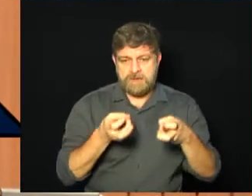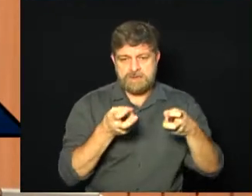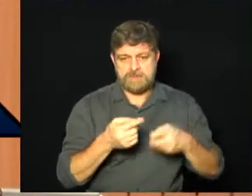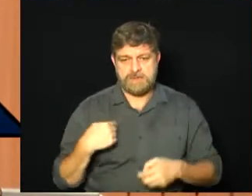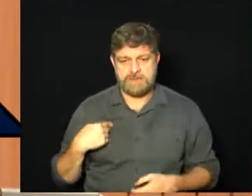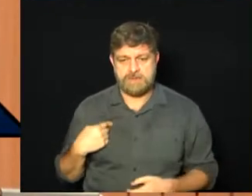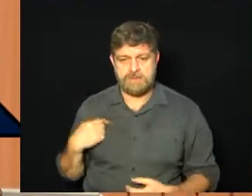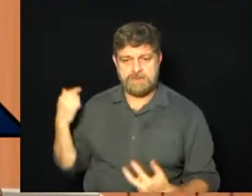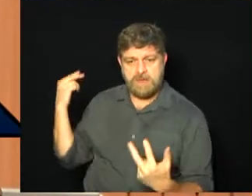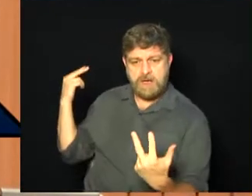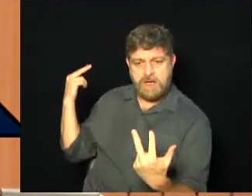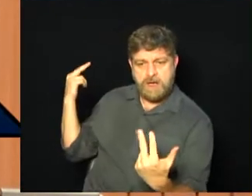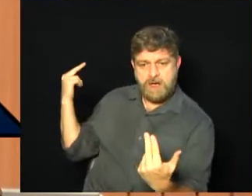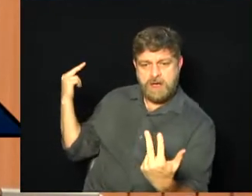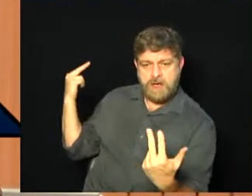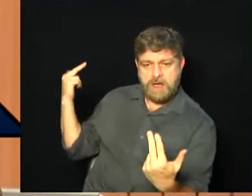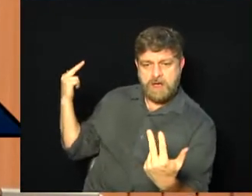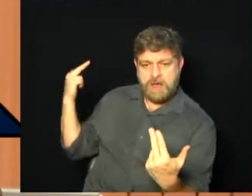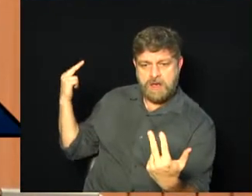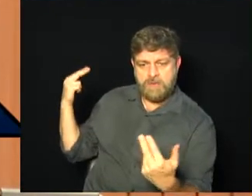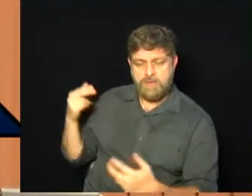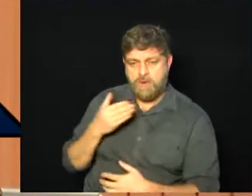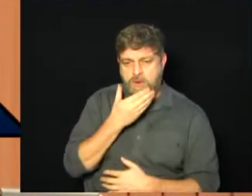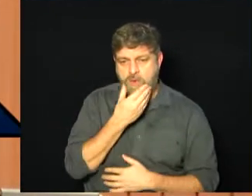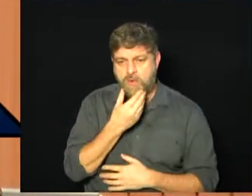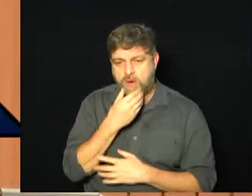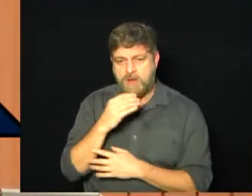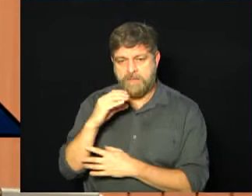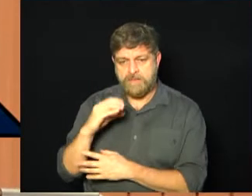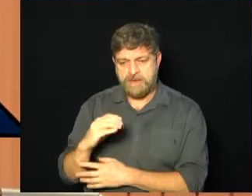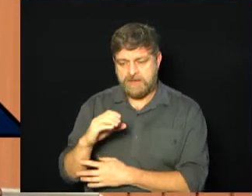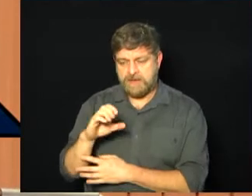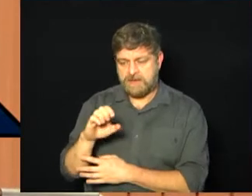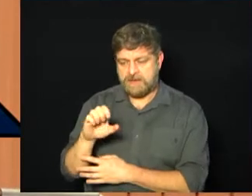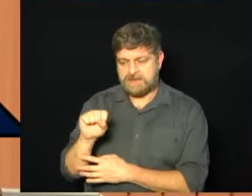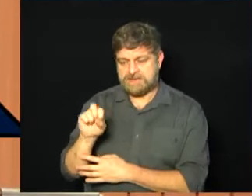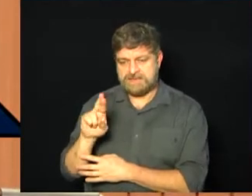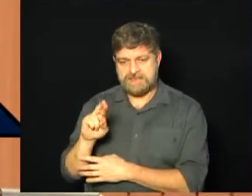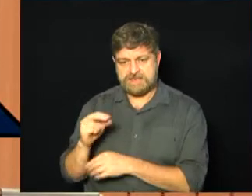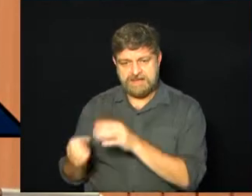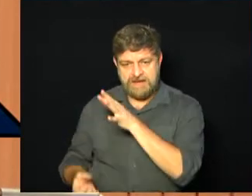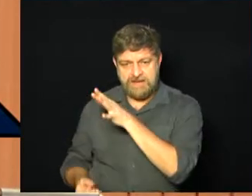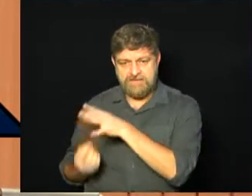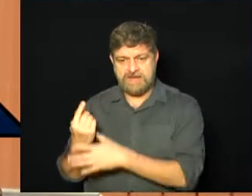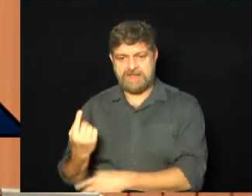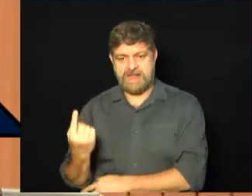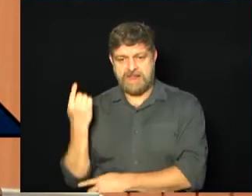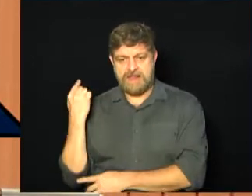reproduzindo aquilo que César Bierrenbach fez lá em 31 de outubro de